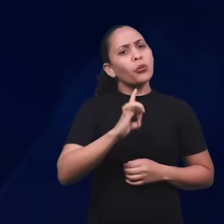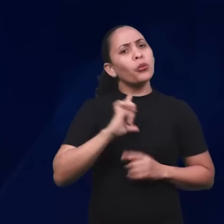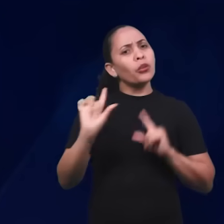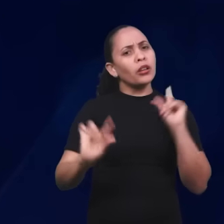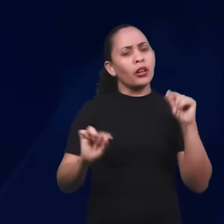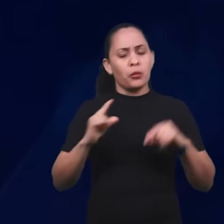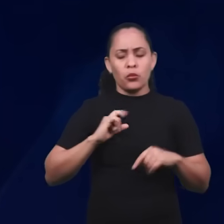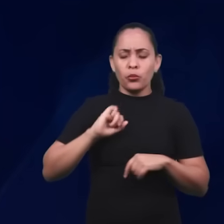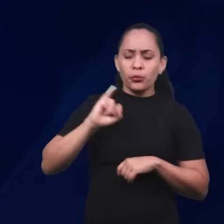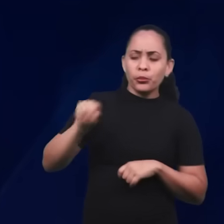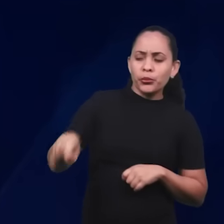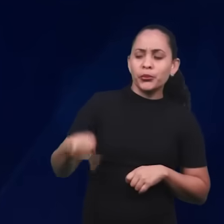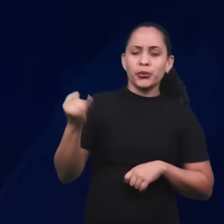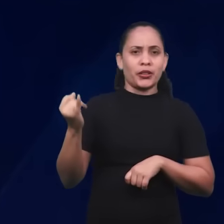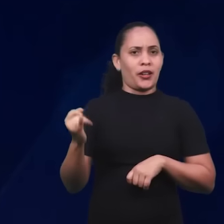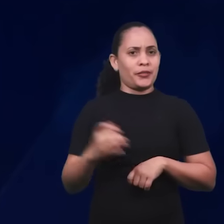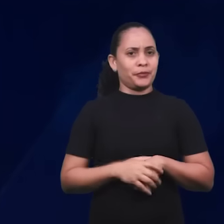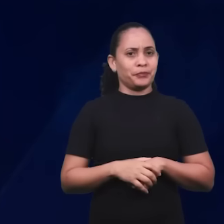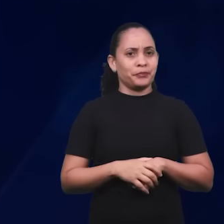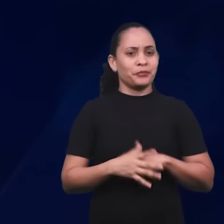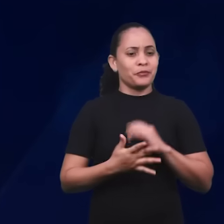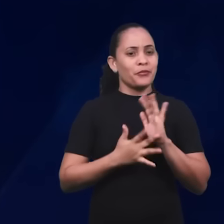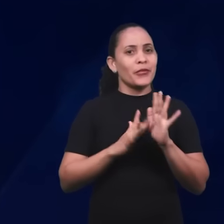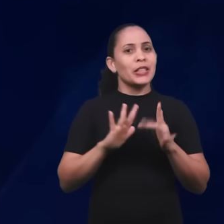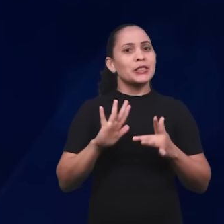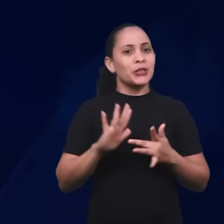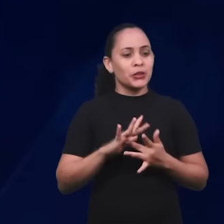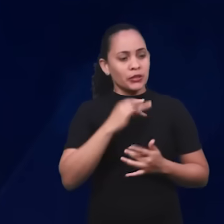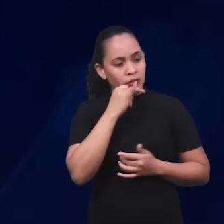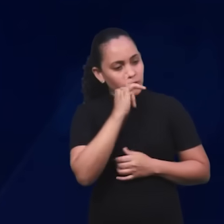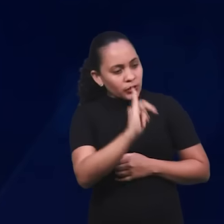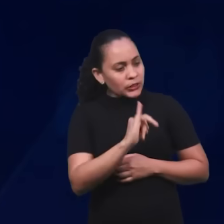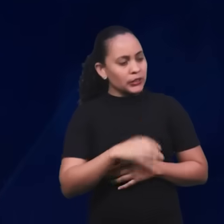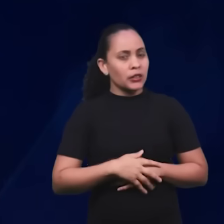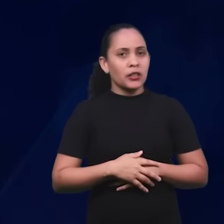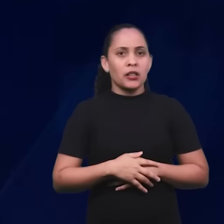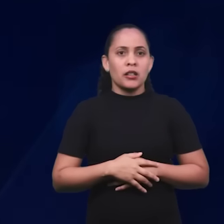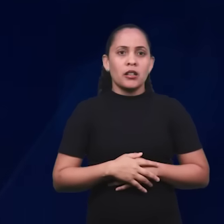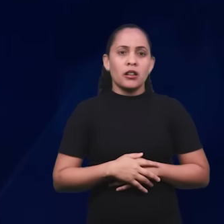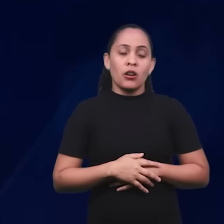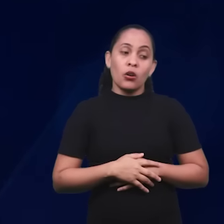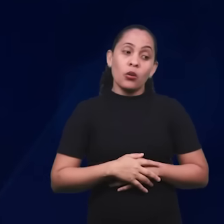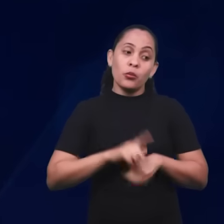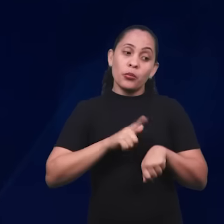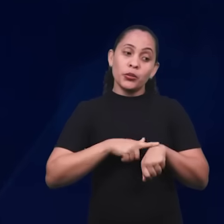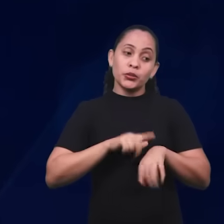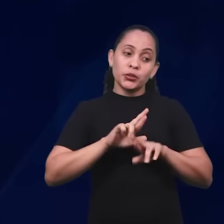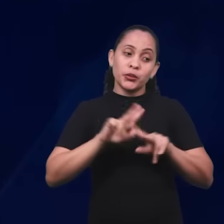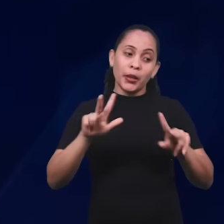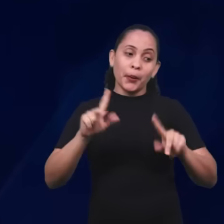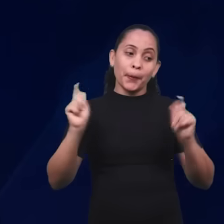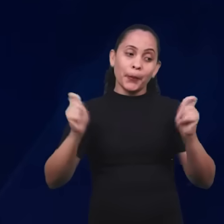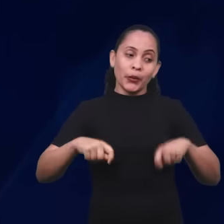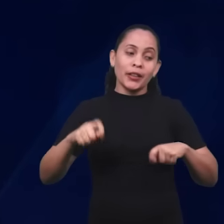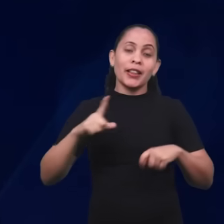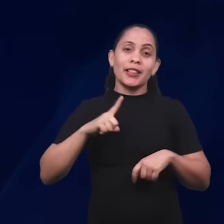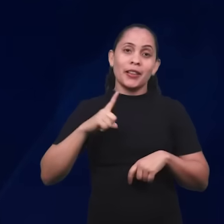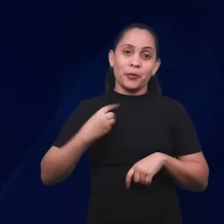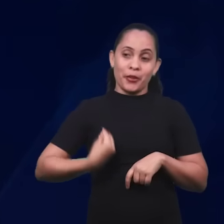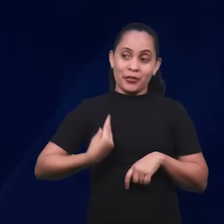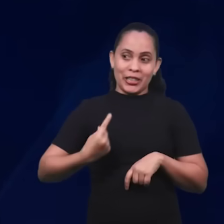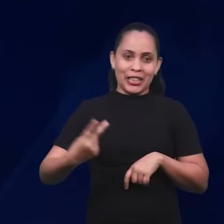uma oportunidade. Jesus desperta o homem para um momento diferente, para que o homem possa viver a vida